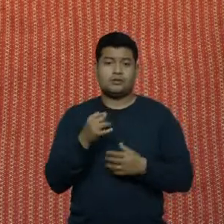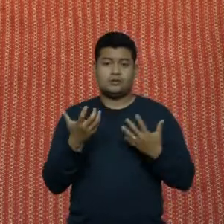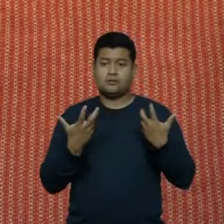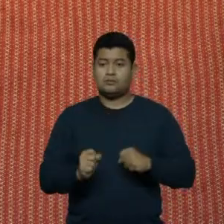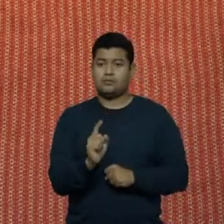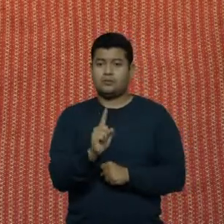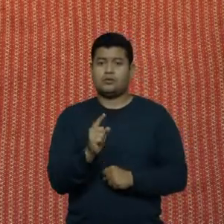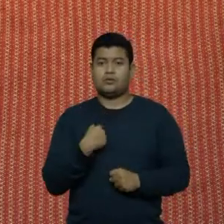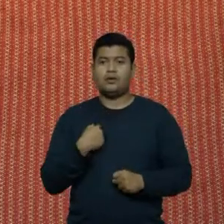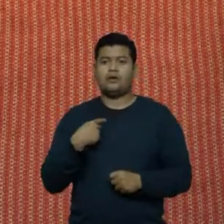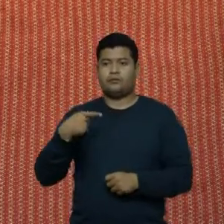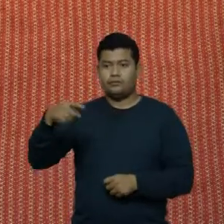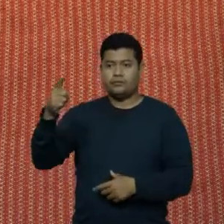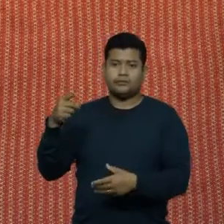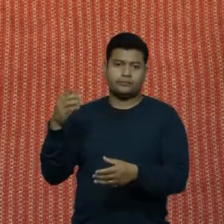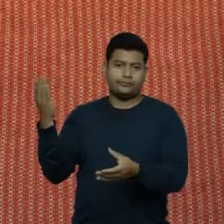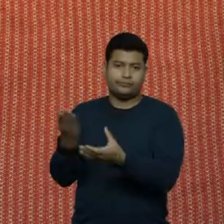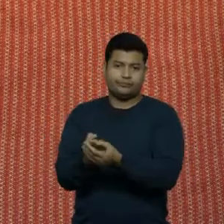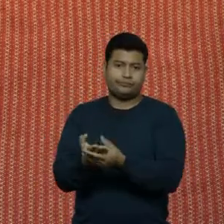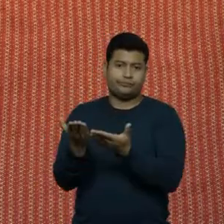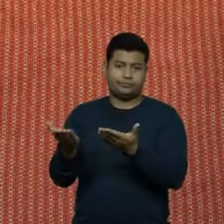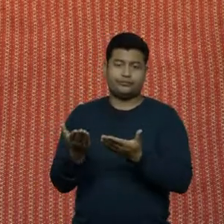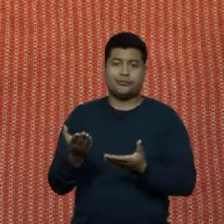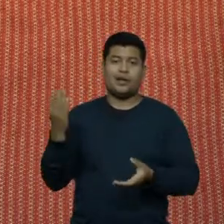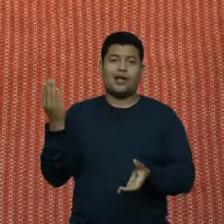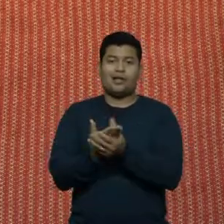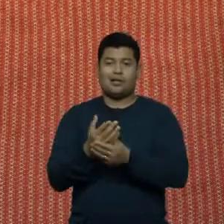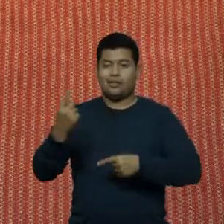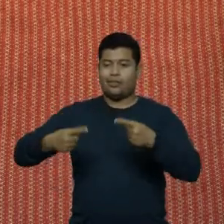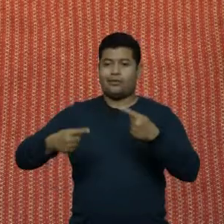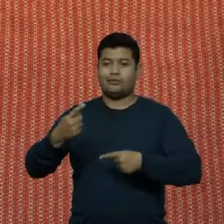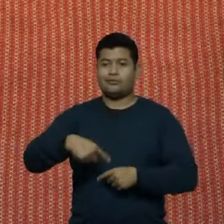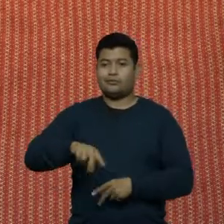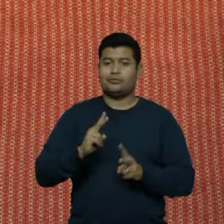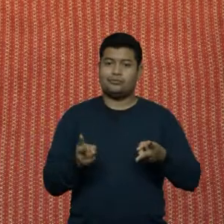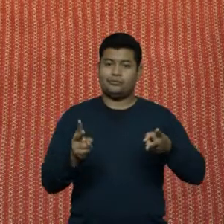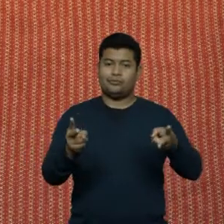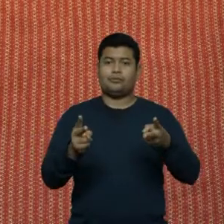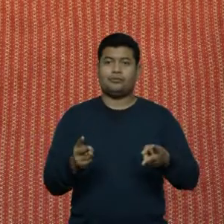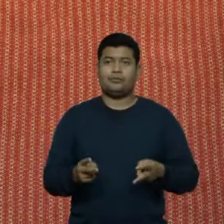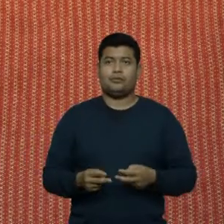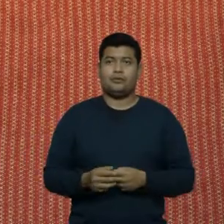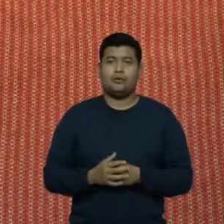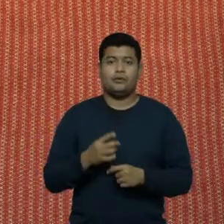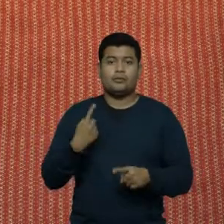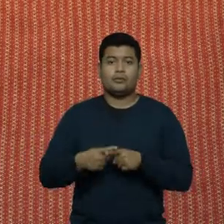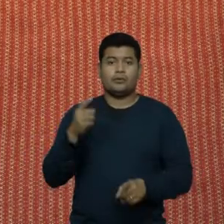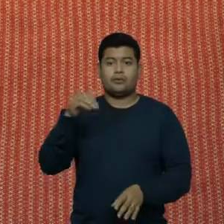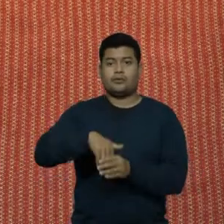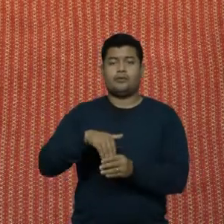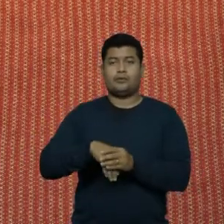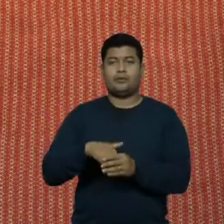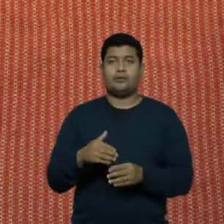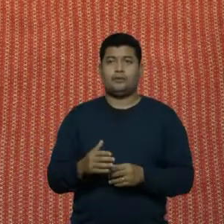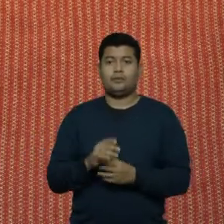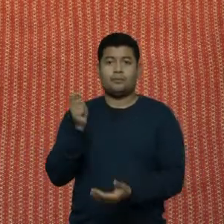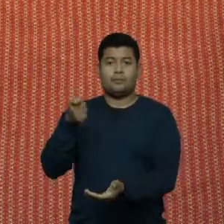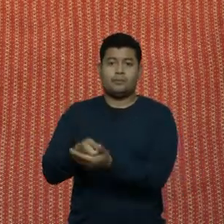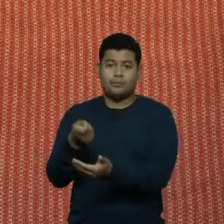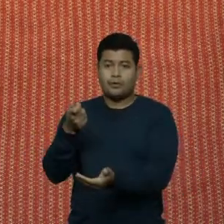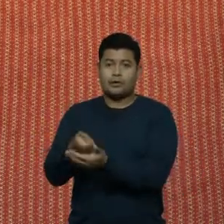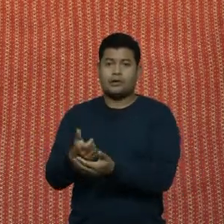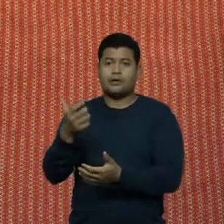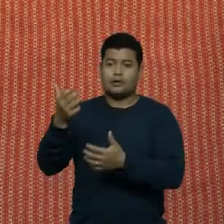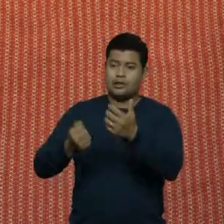e foi na justiça mas enquanto se discutiu na justiça nós continuamos por não votar o projeto daquele dia pagando o